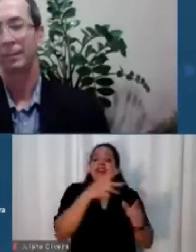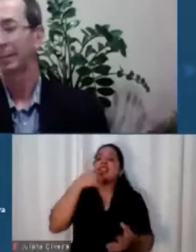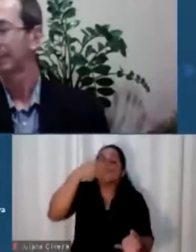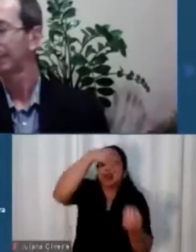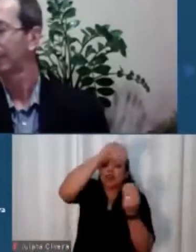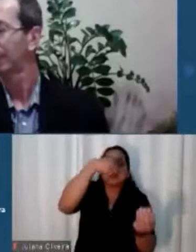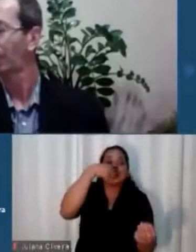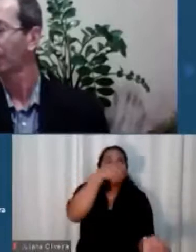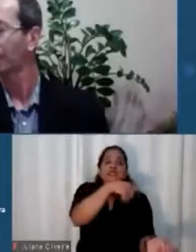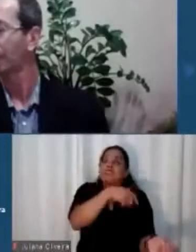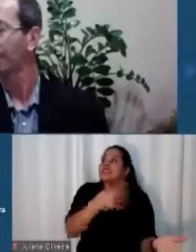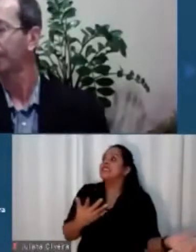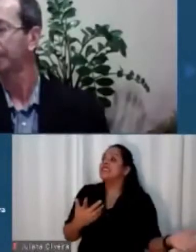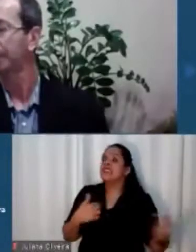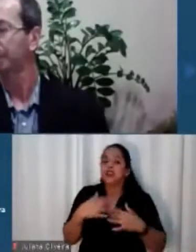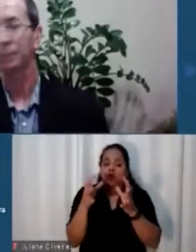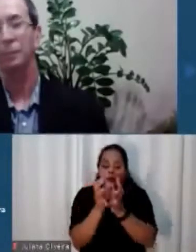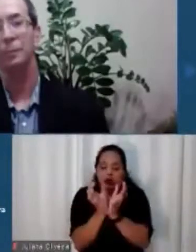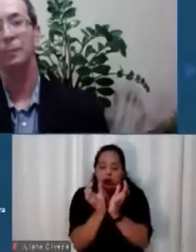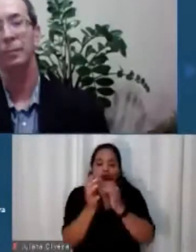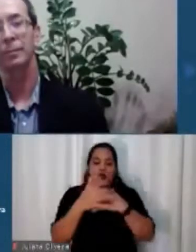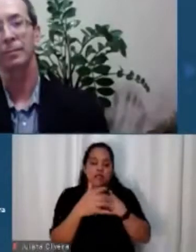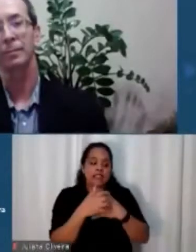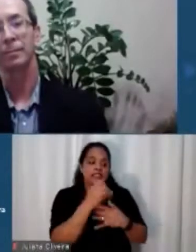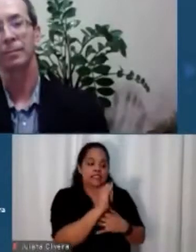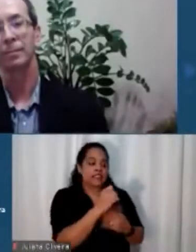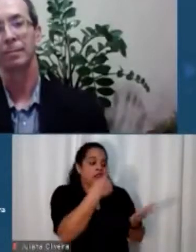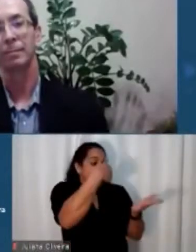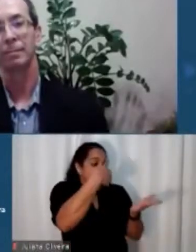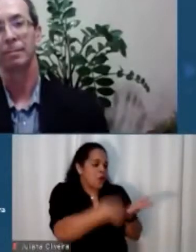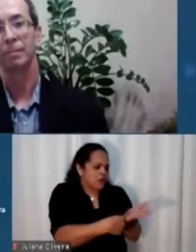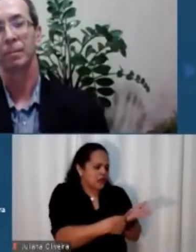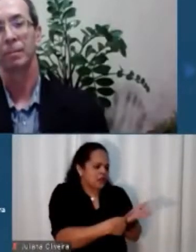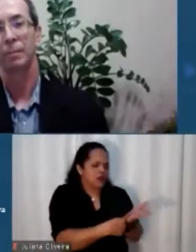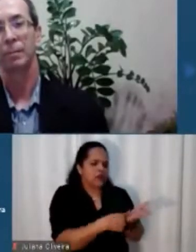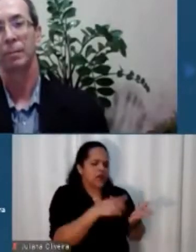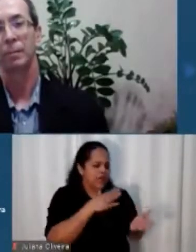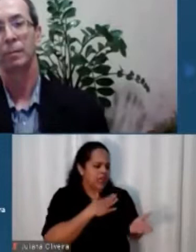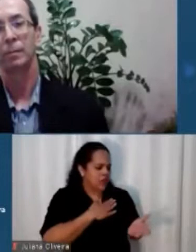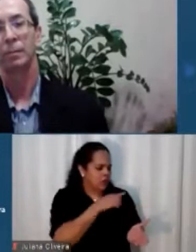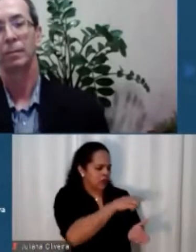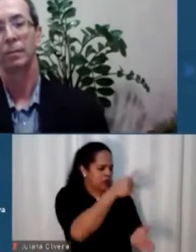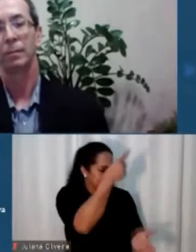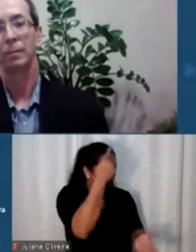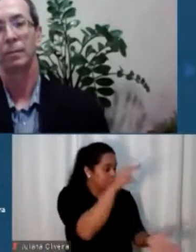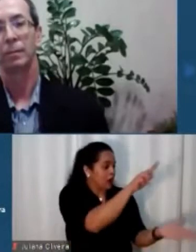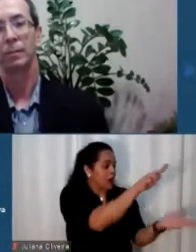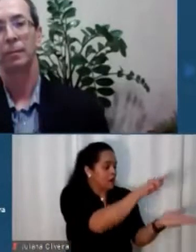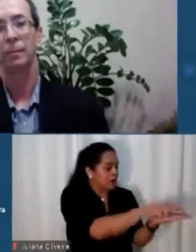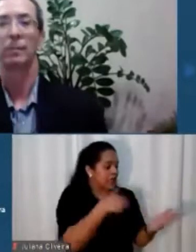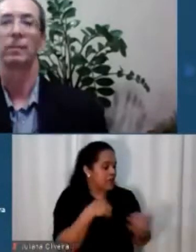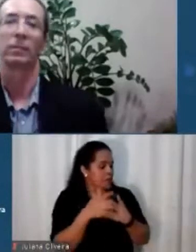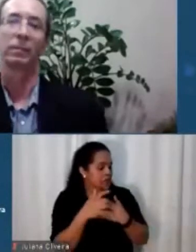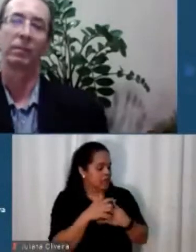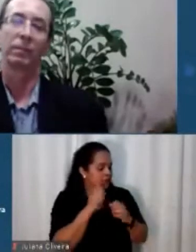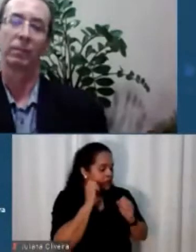caso, se houve um compromisso, se existe um compromisso com o paciente de que aquilo foi acordado previamente,